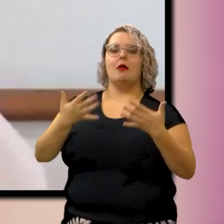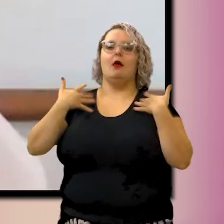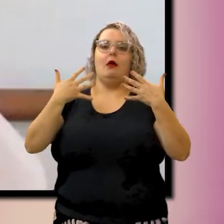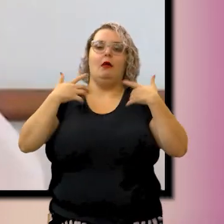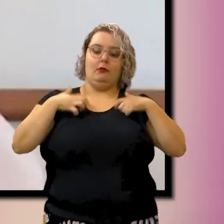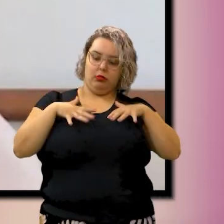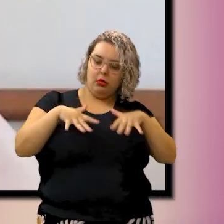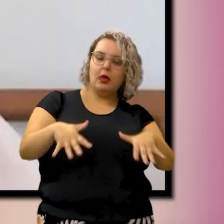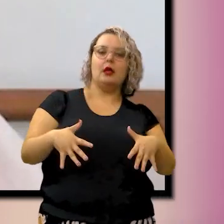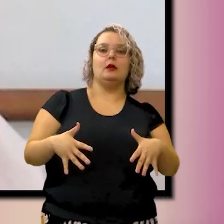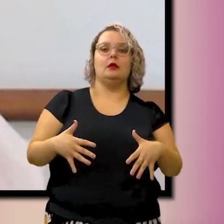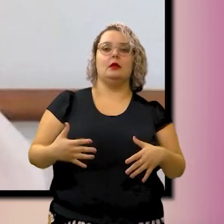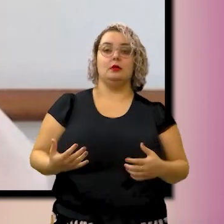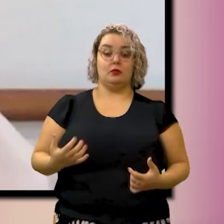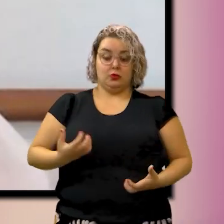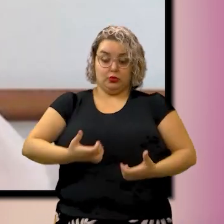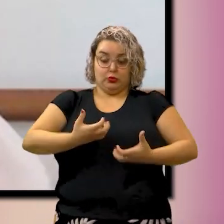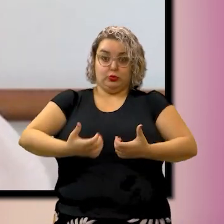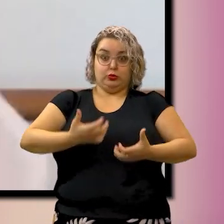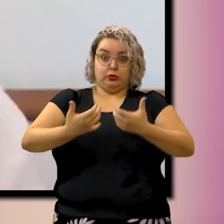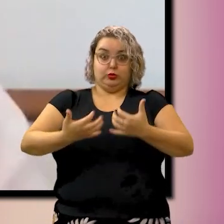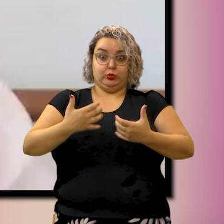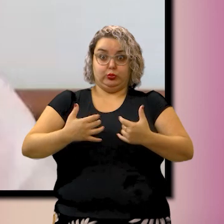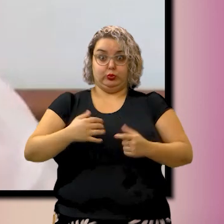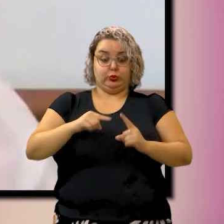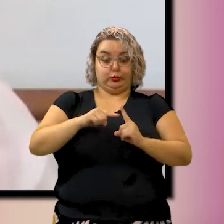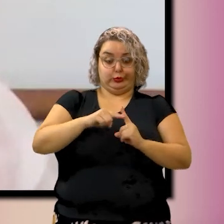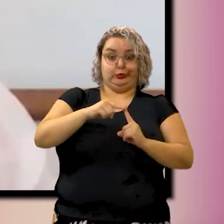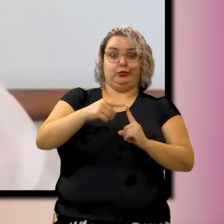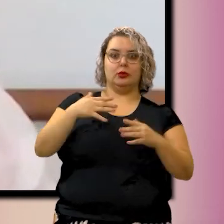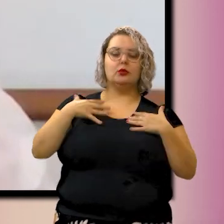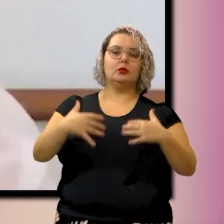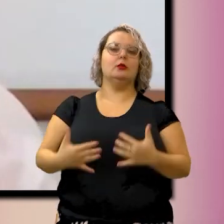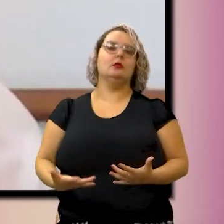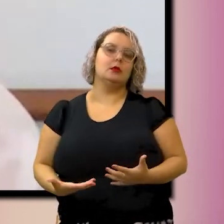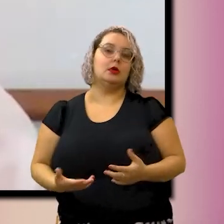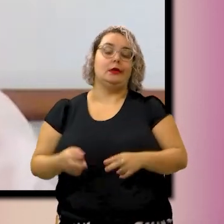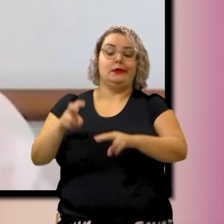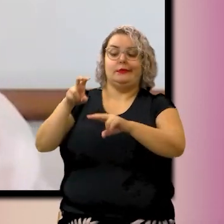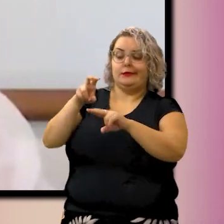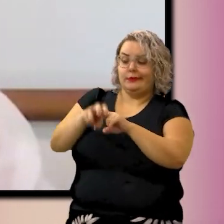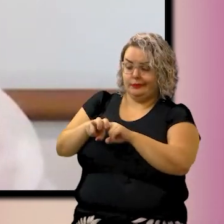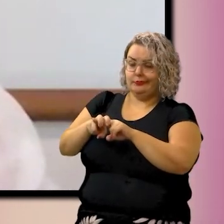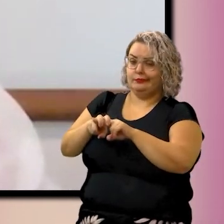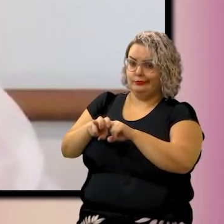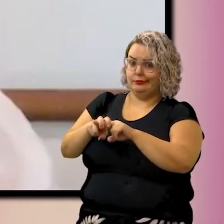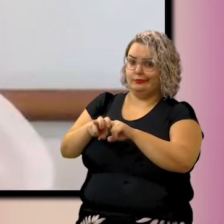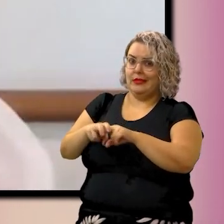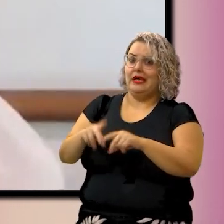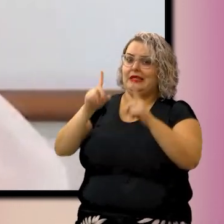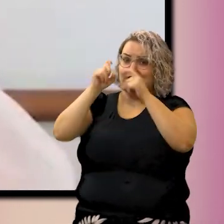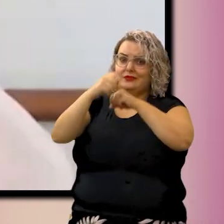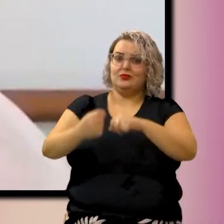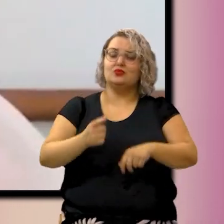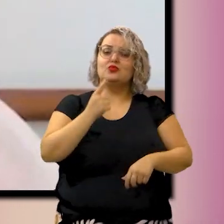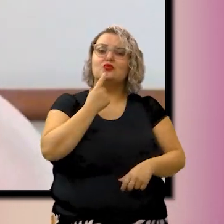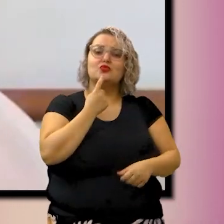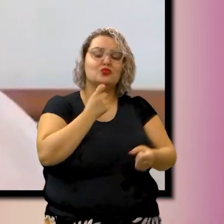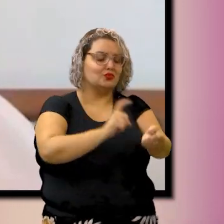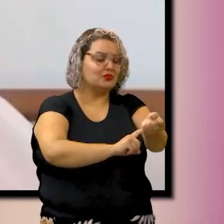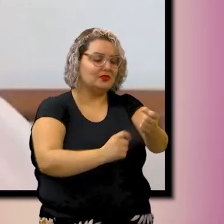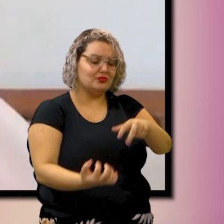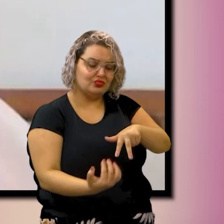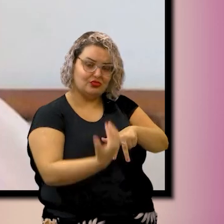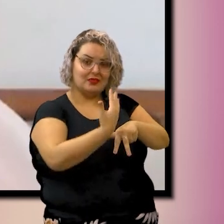ambiente, o nosso corpo não superaquecer. Então, se a gente já tem mais sangue ali na perna, com dificuldade de subir, e a veia tá com mais sangue